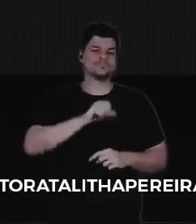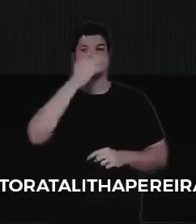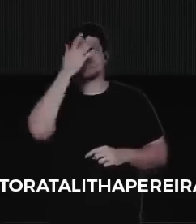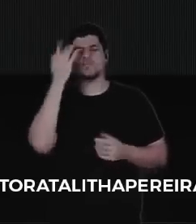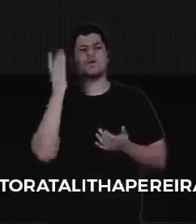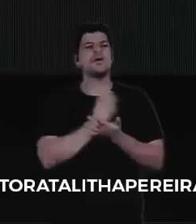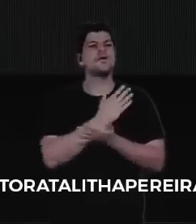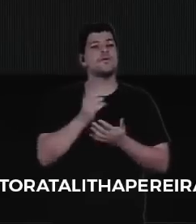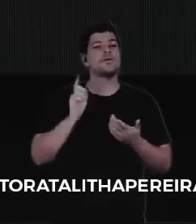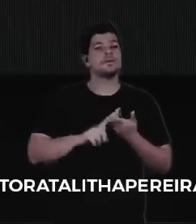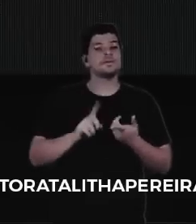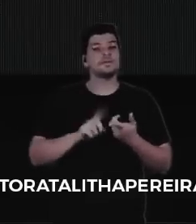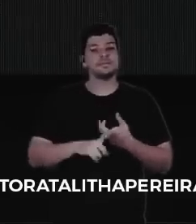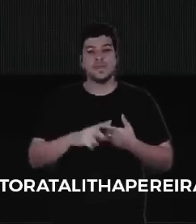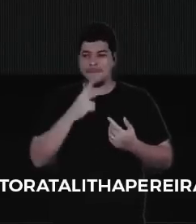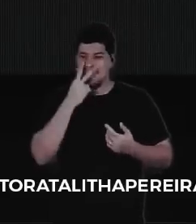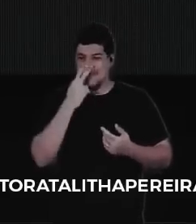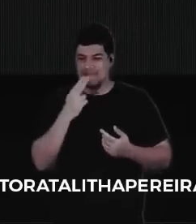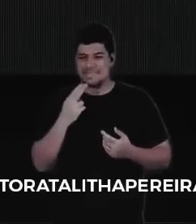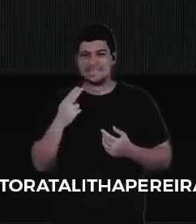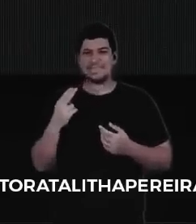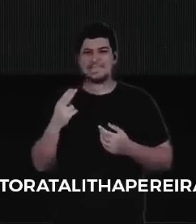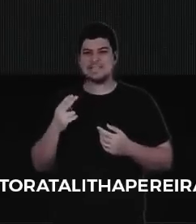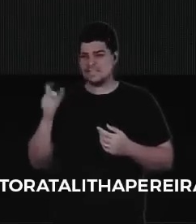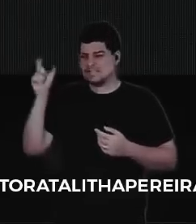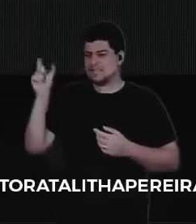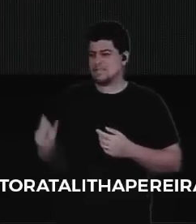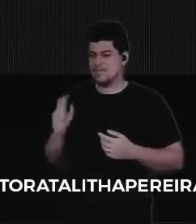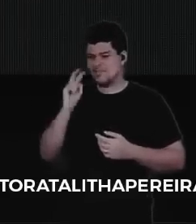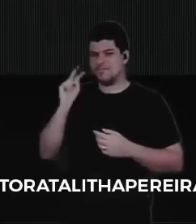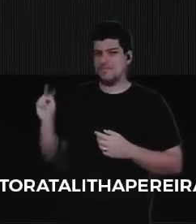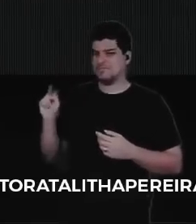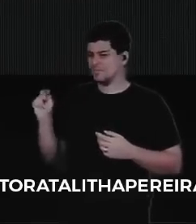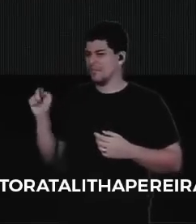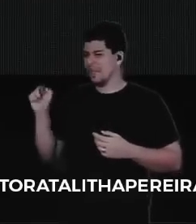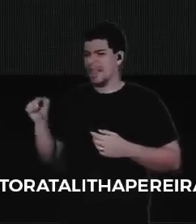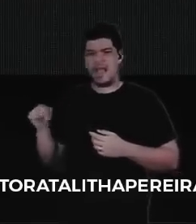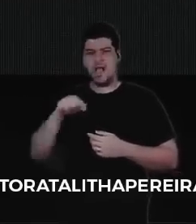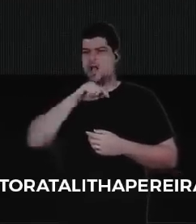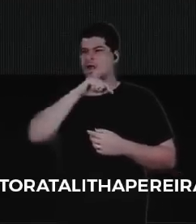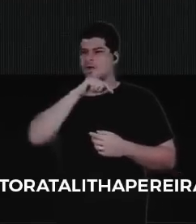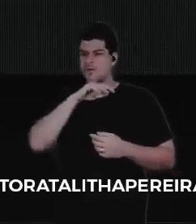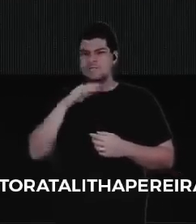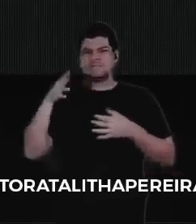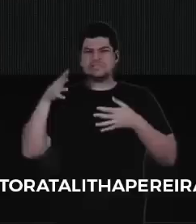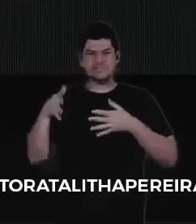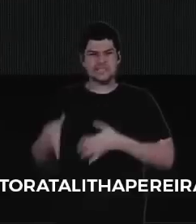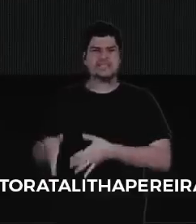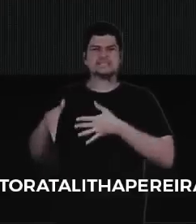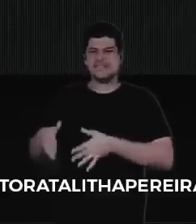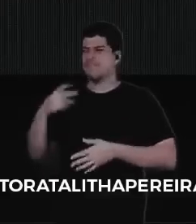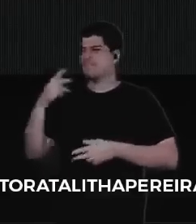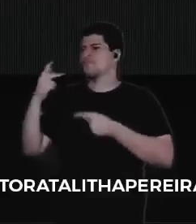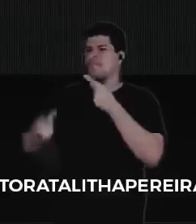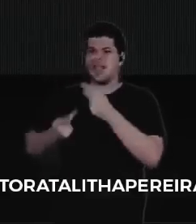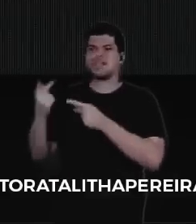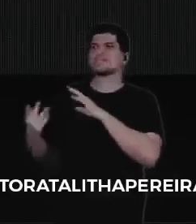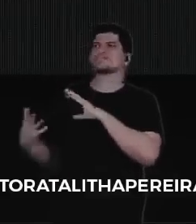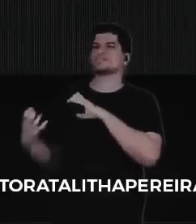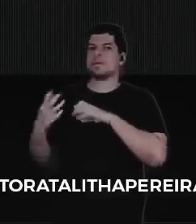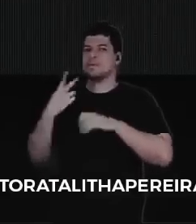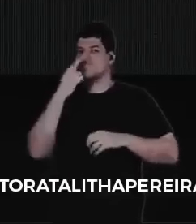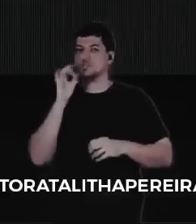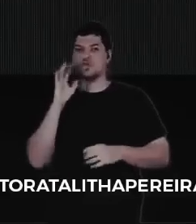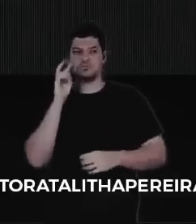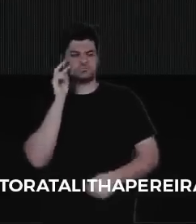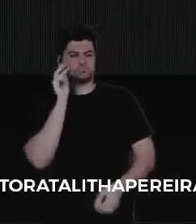que só é estar perto de você, que a cara da pessoa já diz tudo, misericórdia. precisa, ela já fala através do olhar,